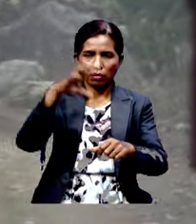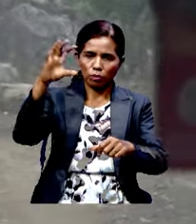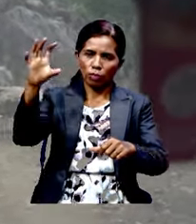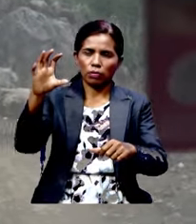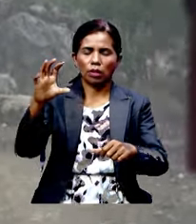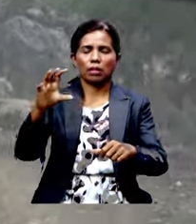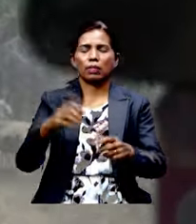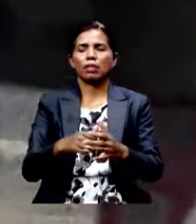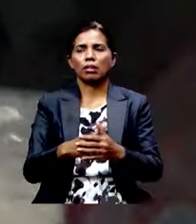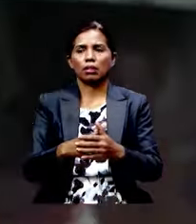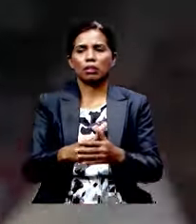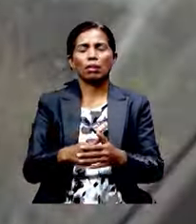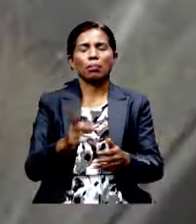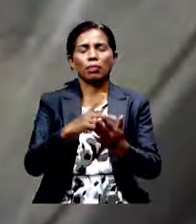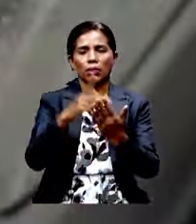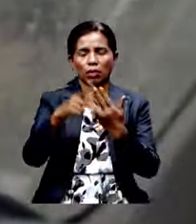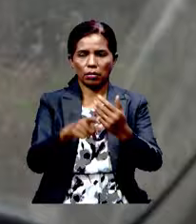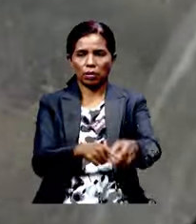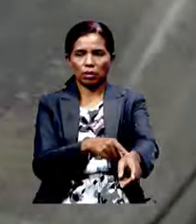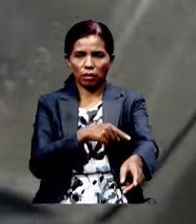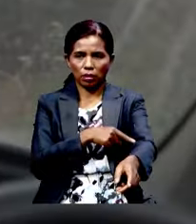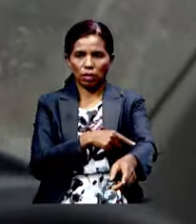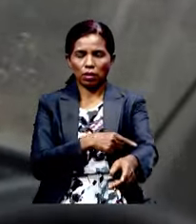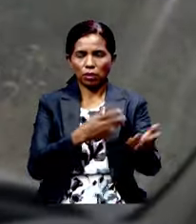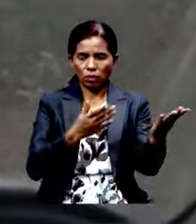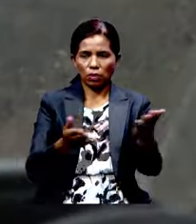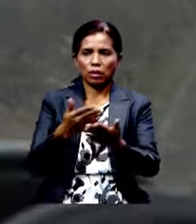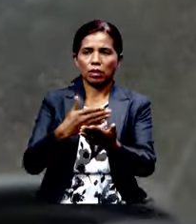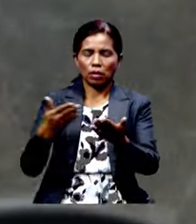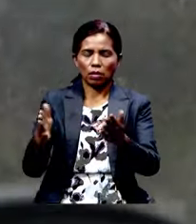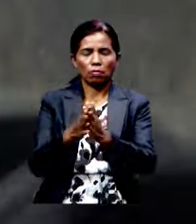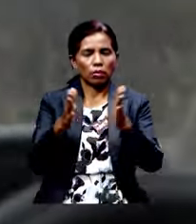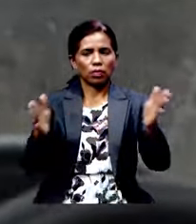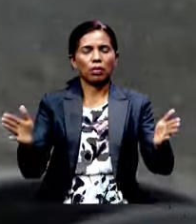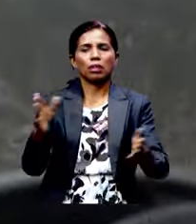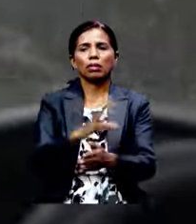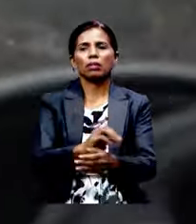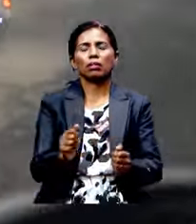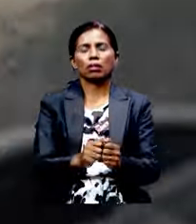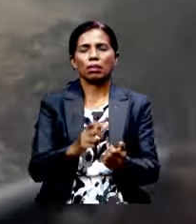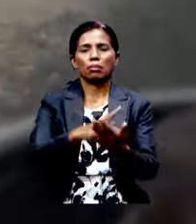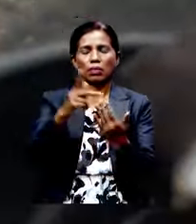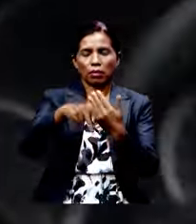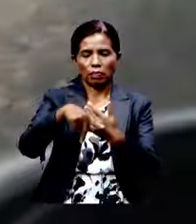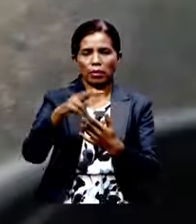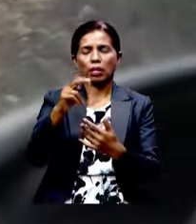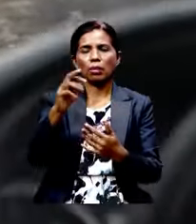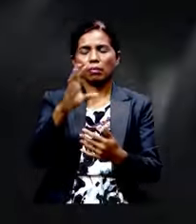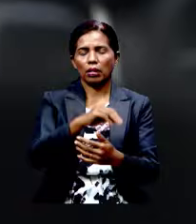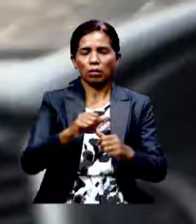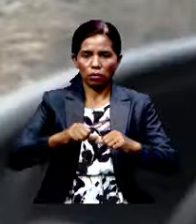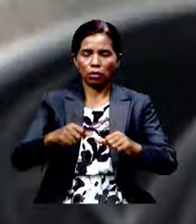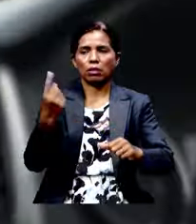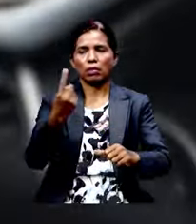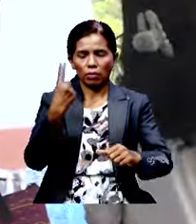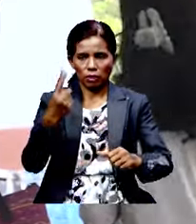né, Seinaru, programa, né, bem, Macatulor, equipamentos, bot, meia, tu taca, Seinaru, então, programa, PMO, para lá, na Fatin, a tu